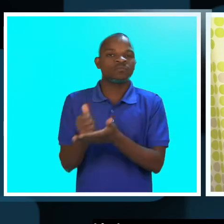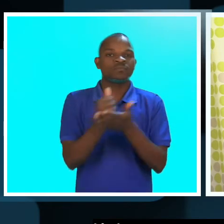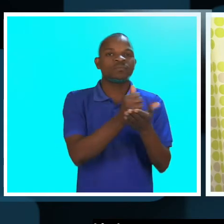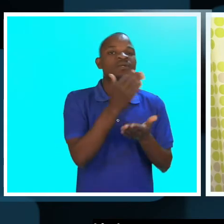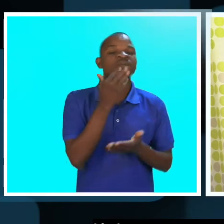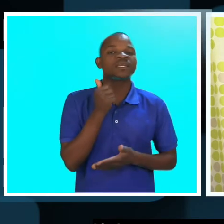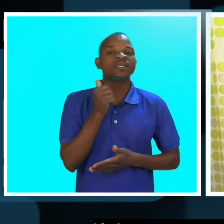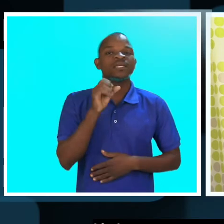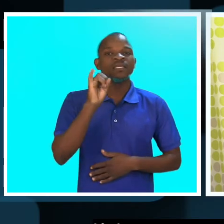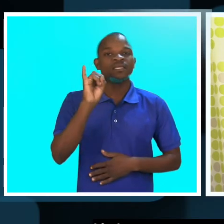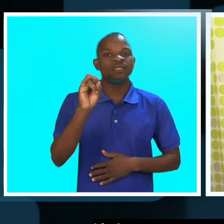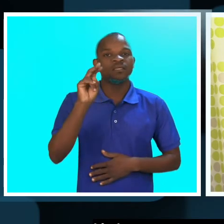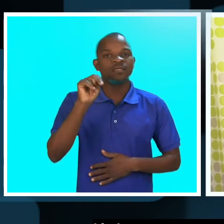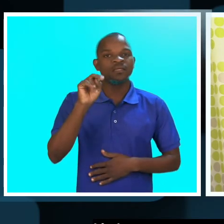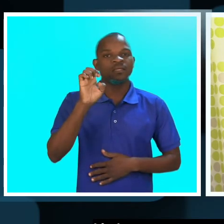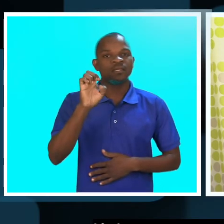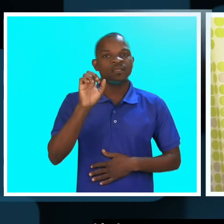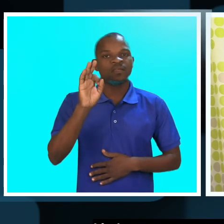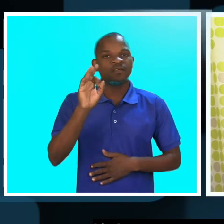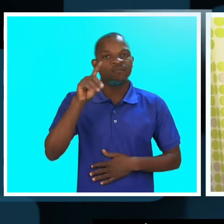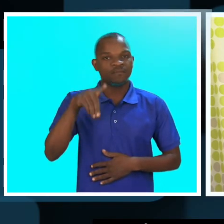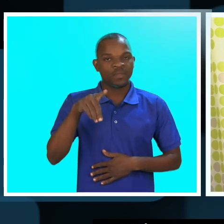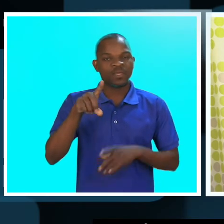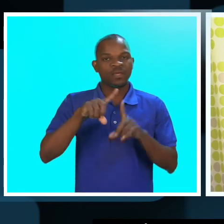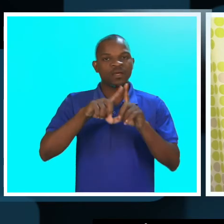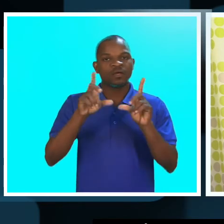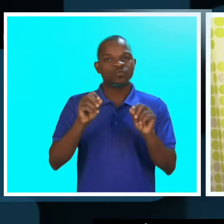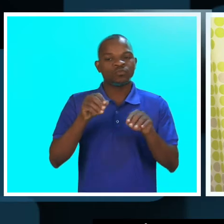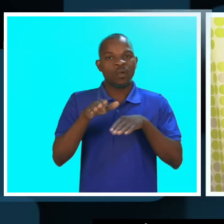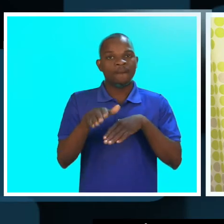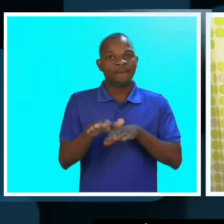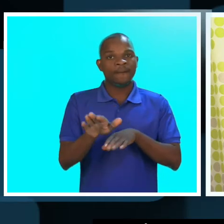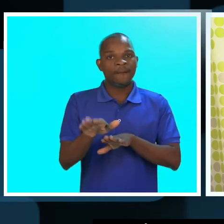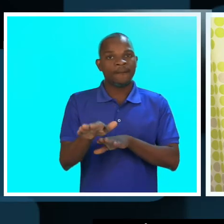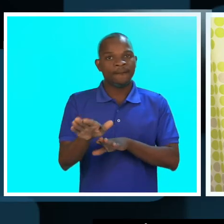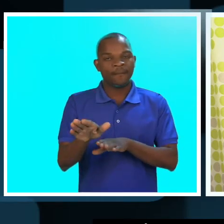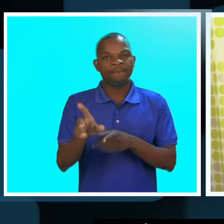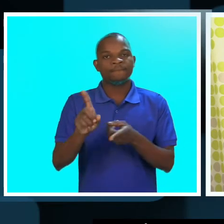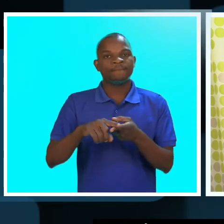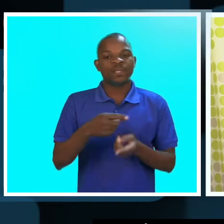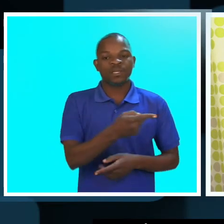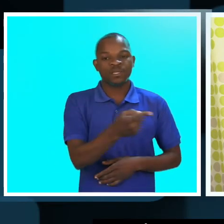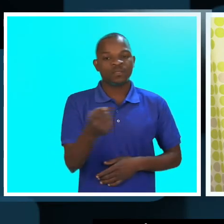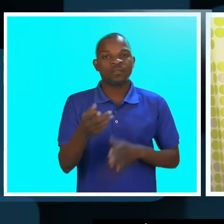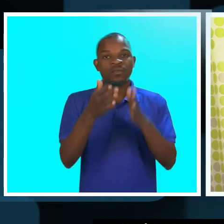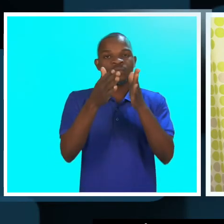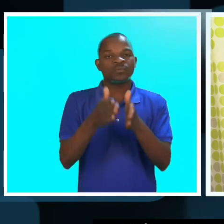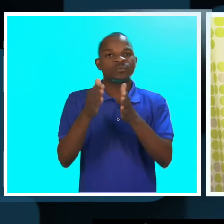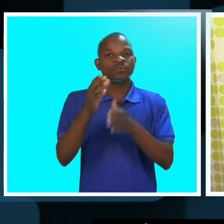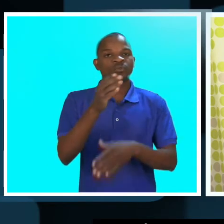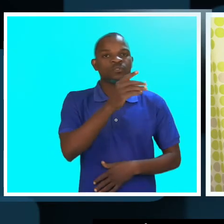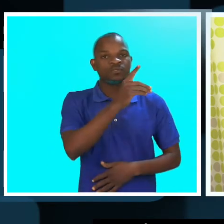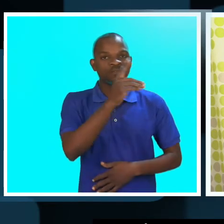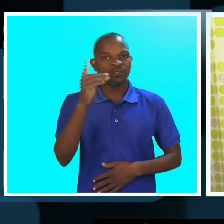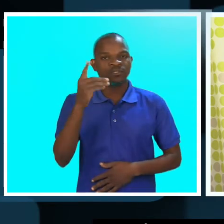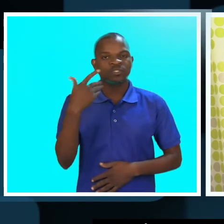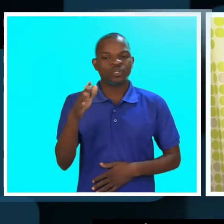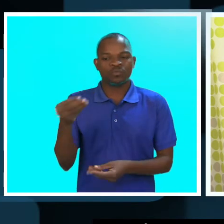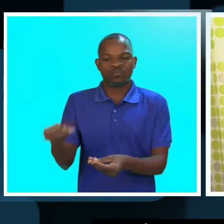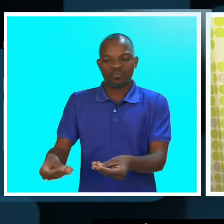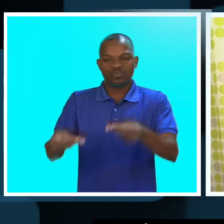INEFP na altura de corte e costura, onde os mesmos jovens com deficiência